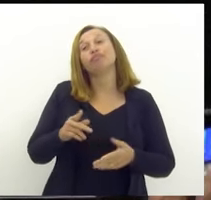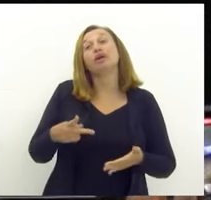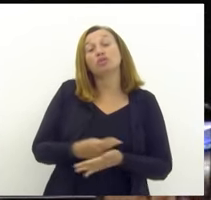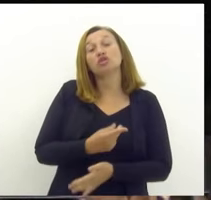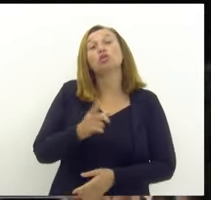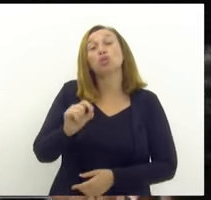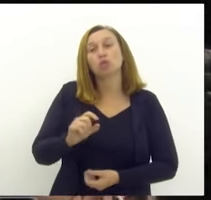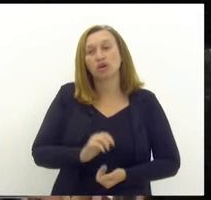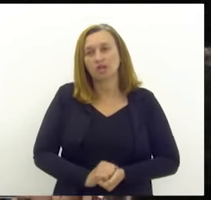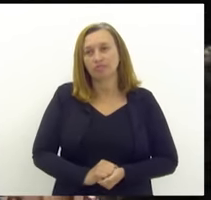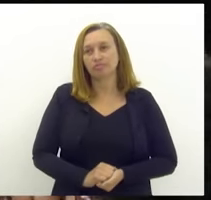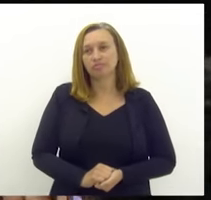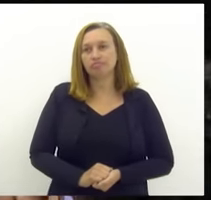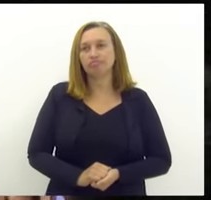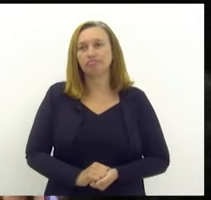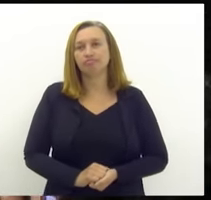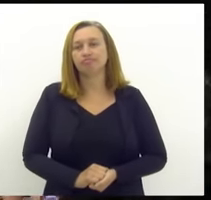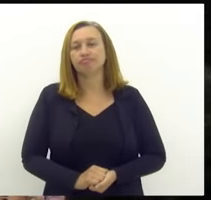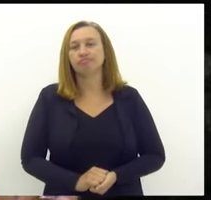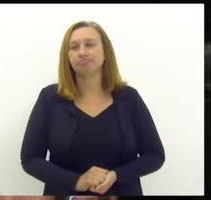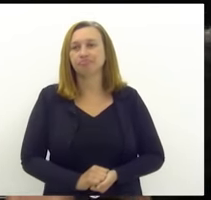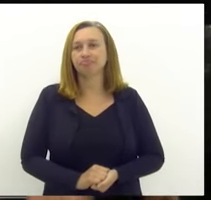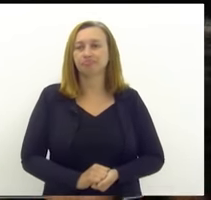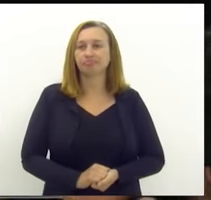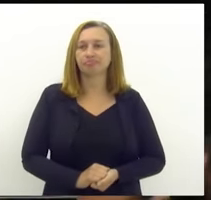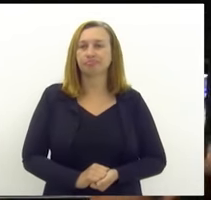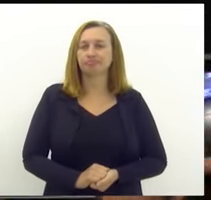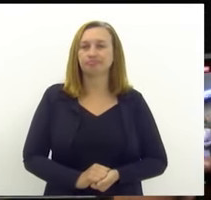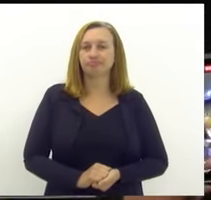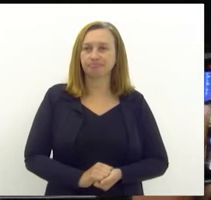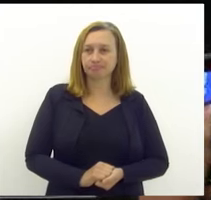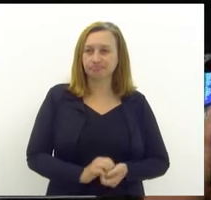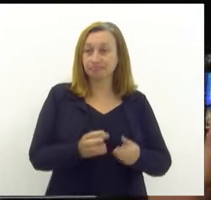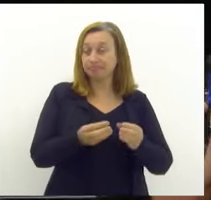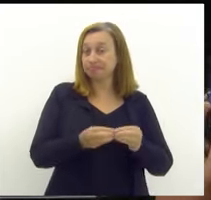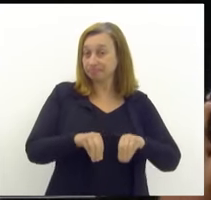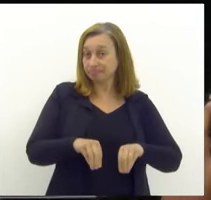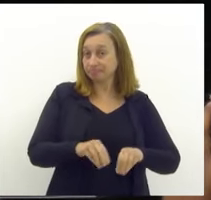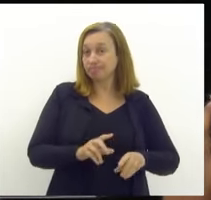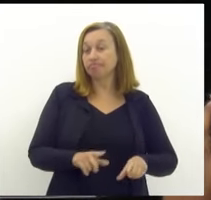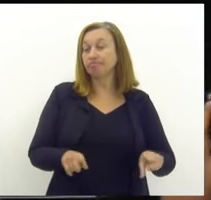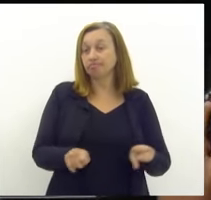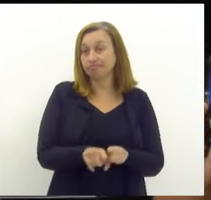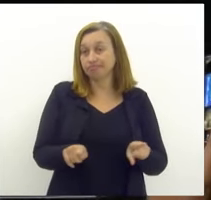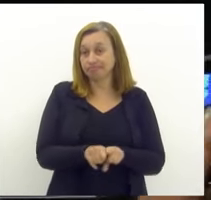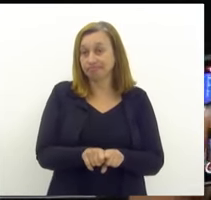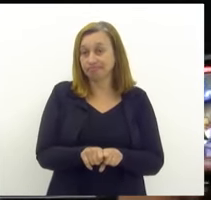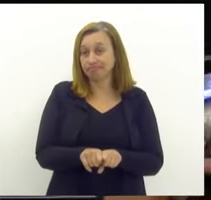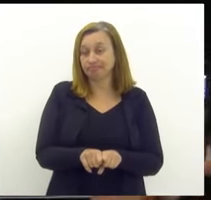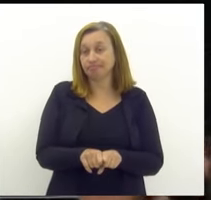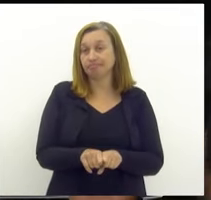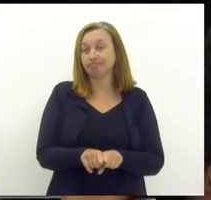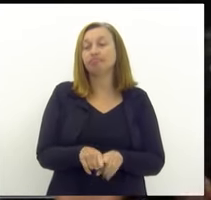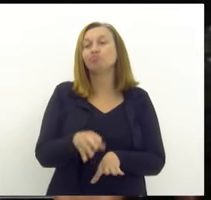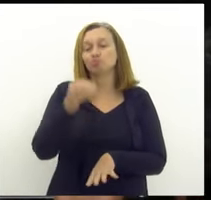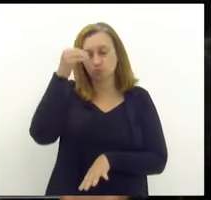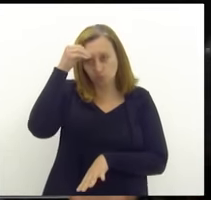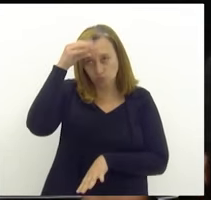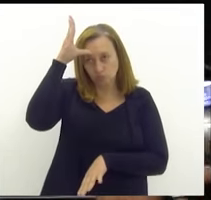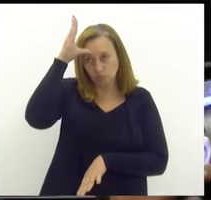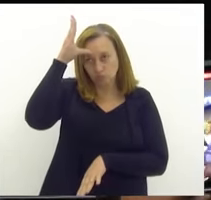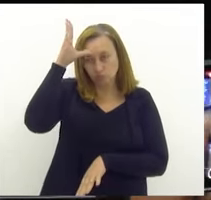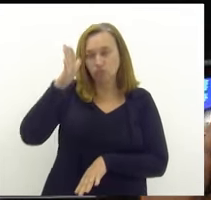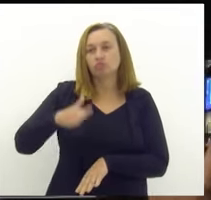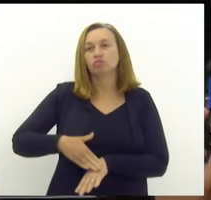é a gente desmontar uma cadeia produtiva que também gera riqueza conhecimento e